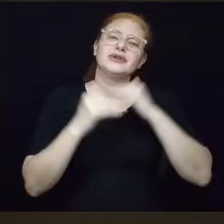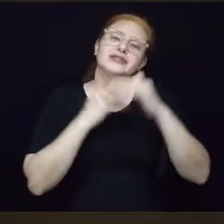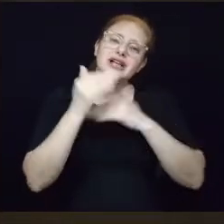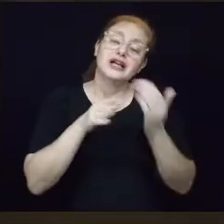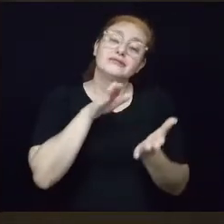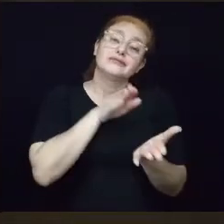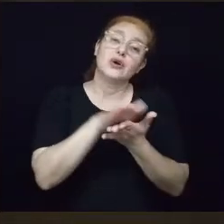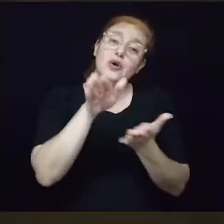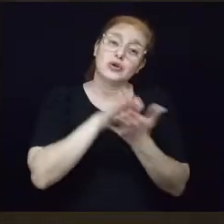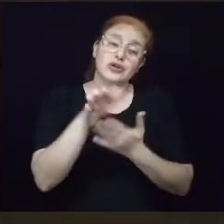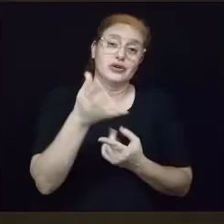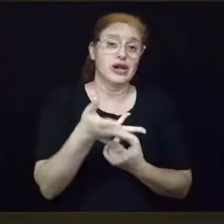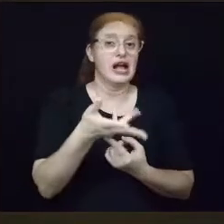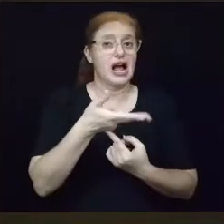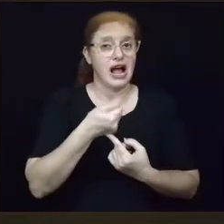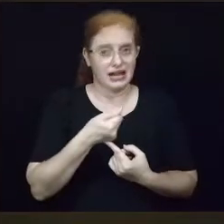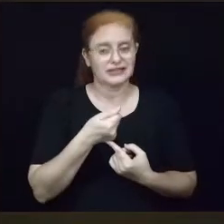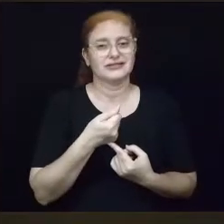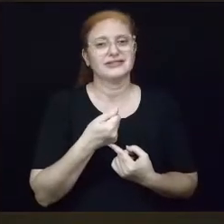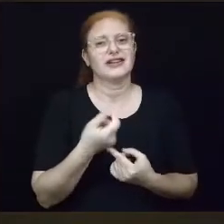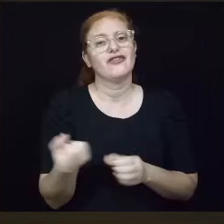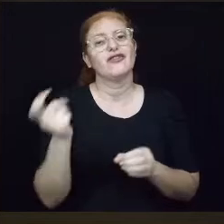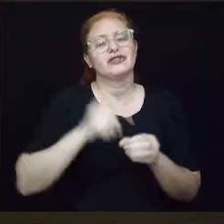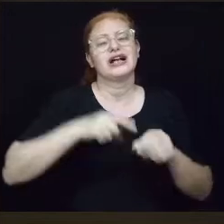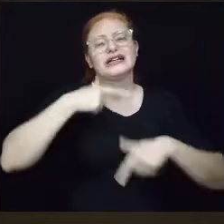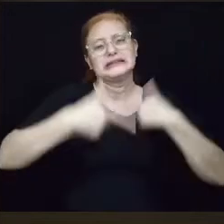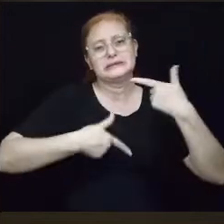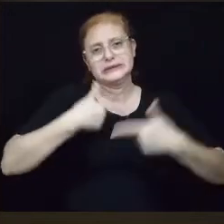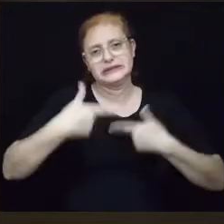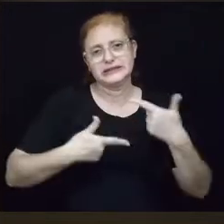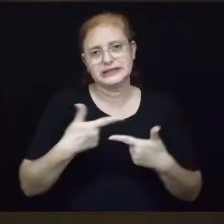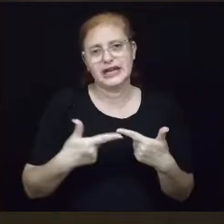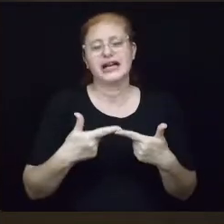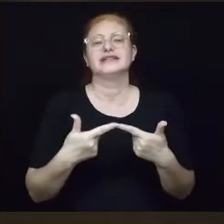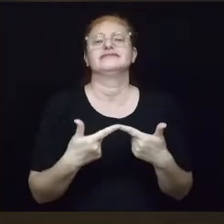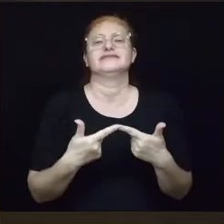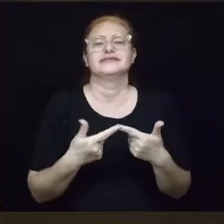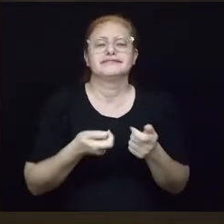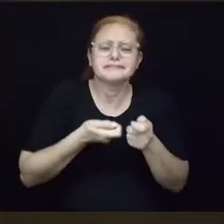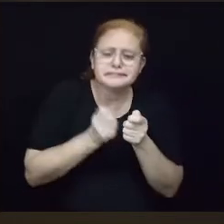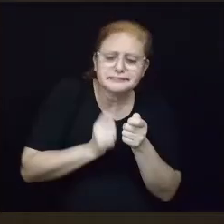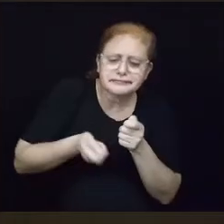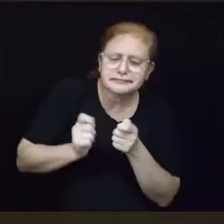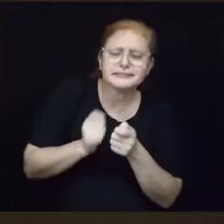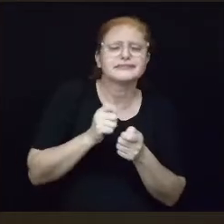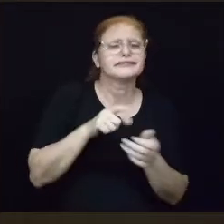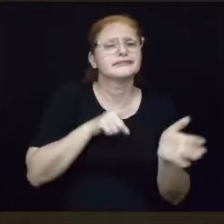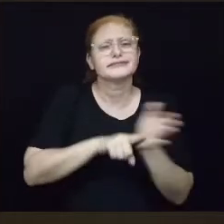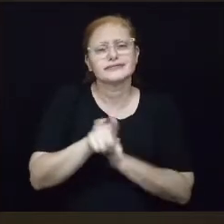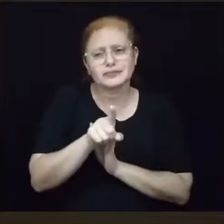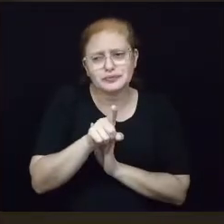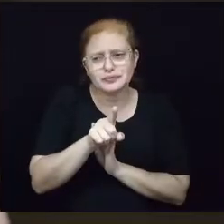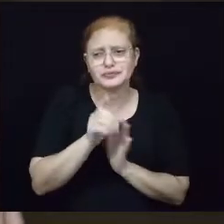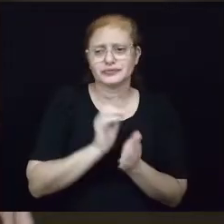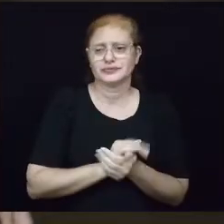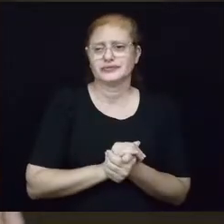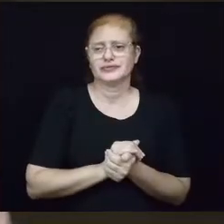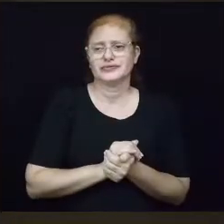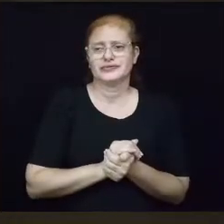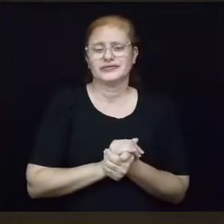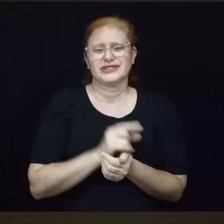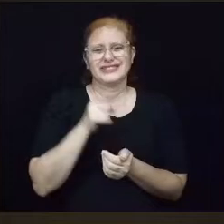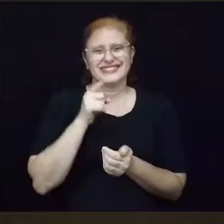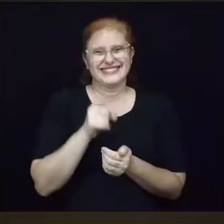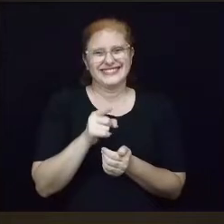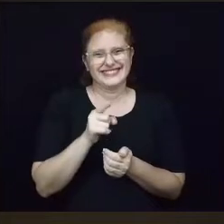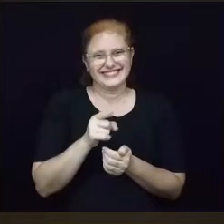processo de produção aí manual, né, a voltar a trabalhar manualmente. Então eu te pergunto, tu